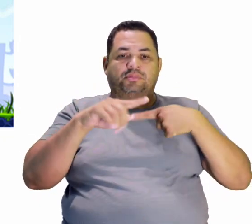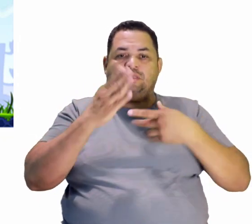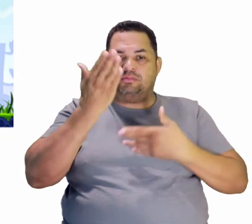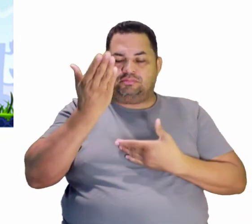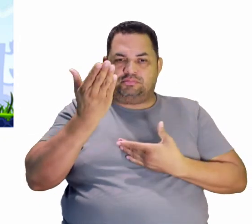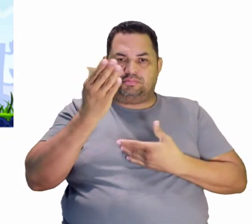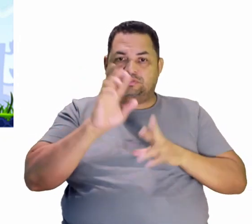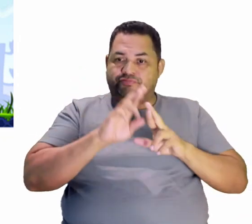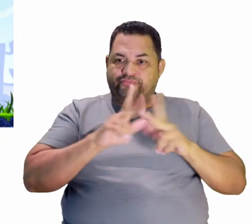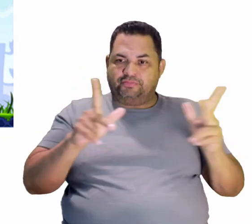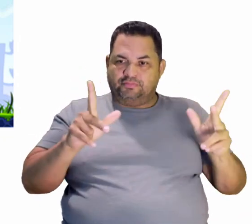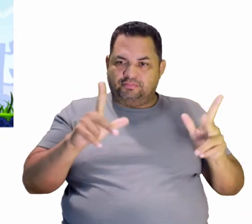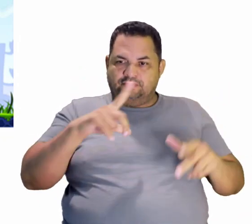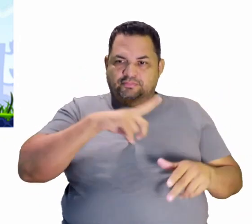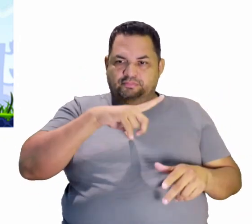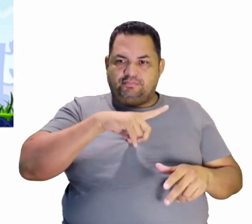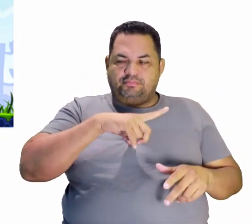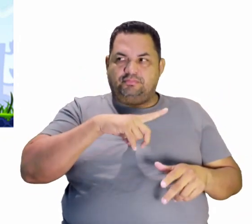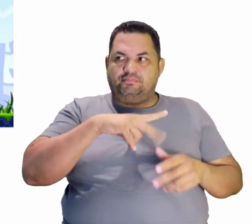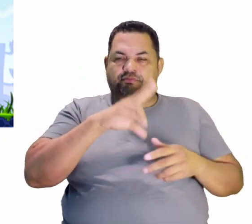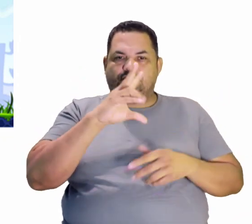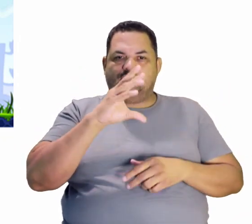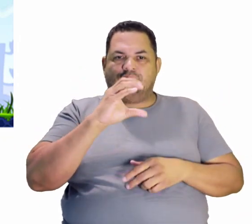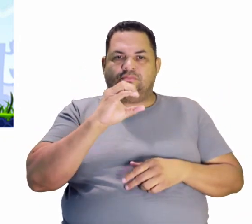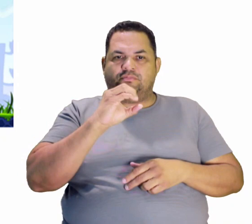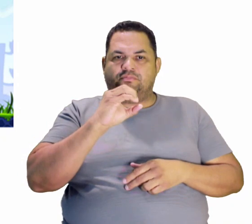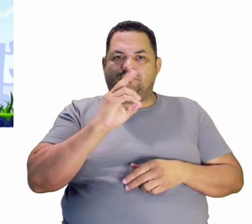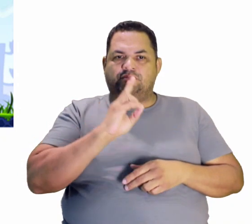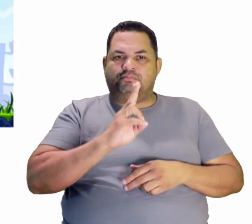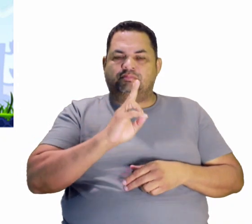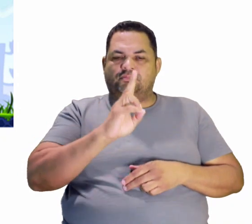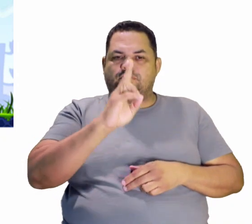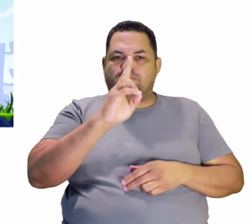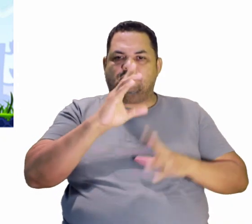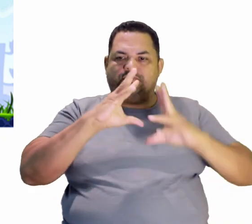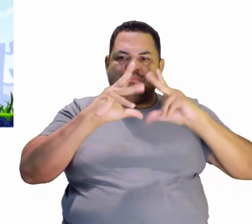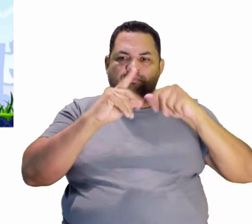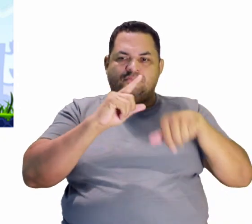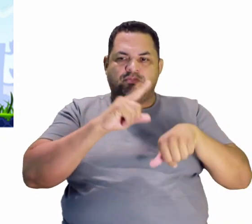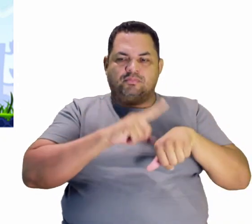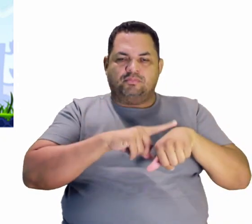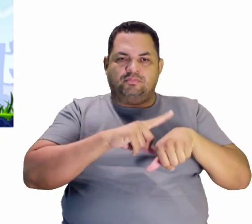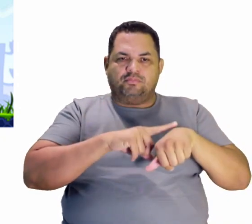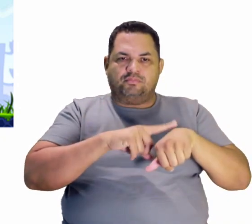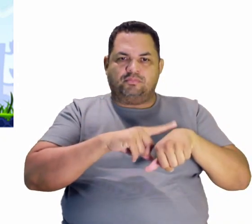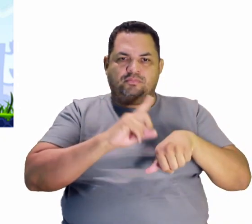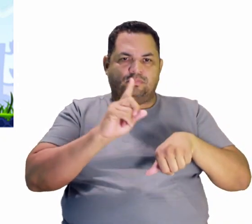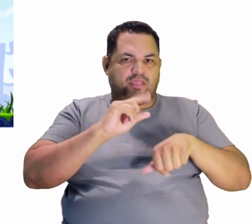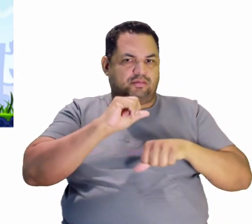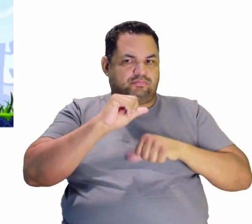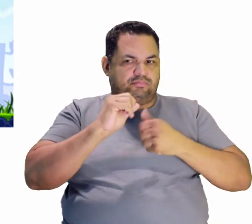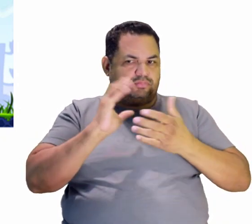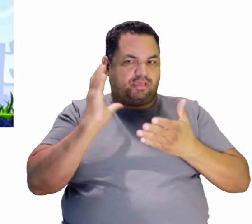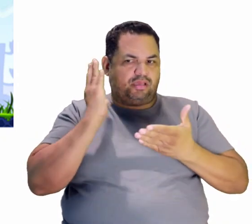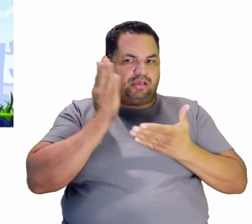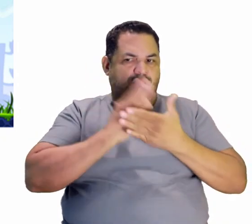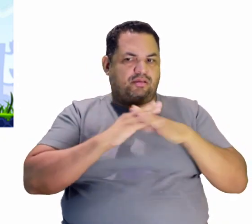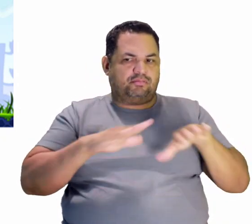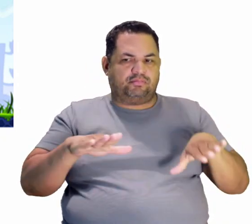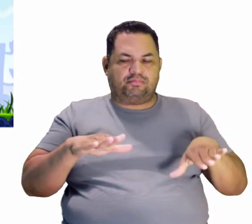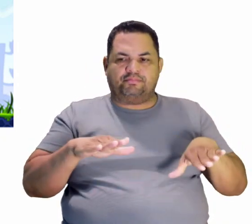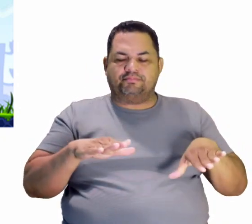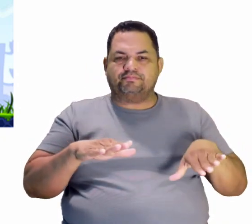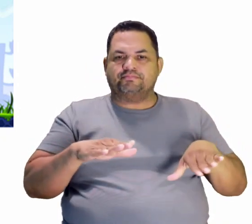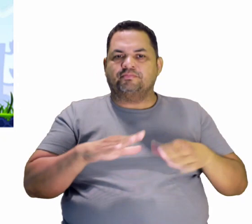não. Existe uma velocidade horizontal que é constante durante todo o tempo e ela não zera. Então nós falamos que aqui é a